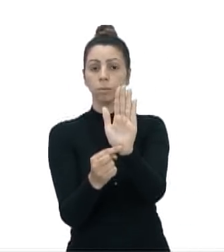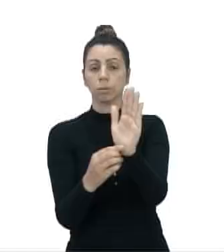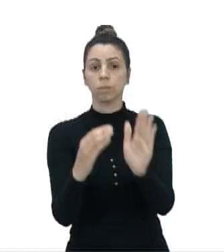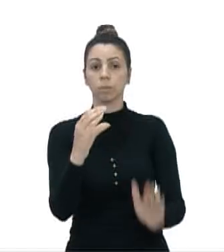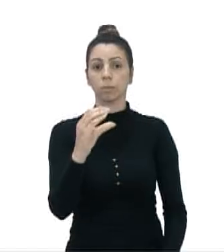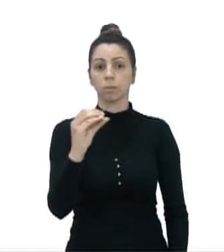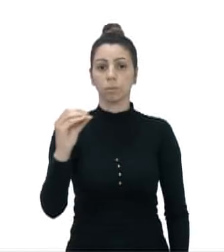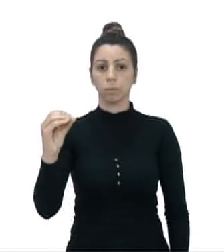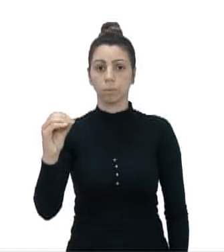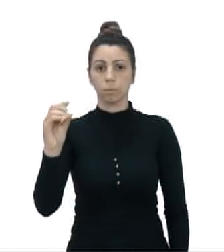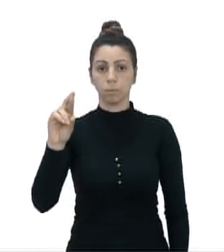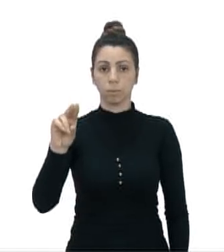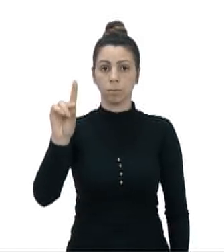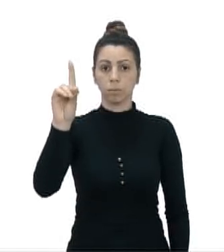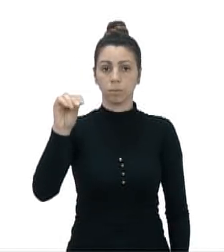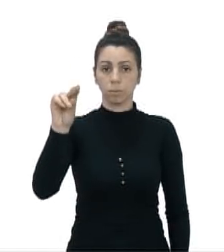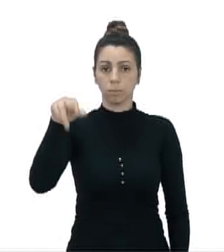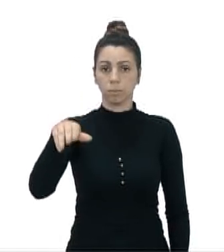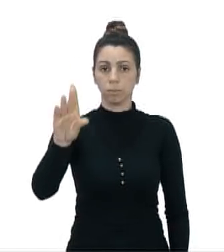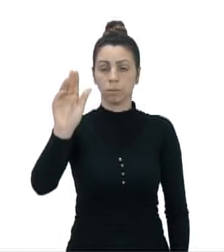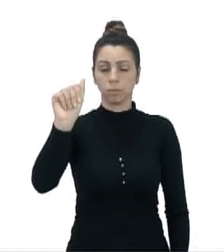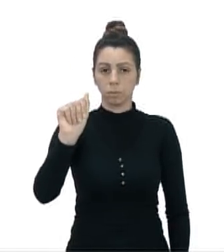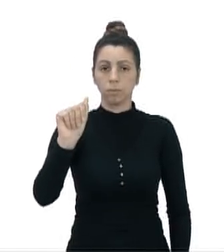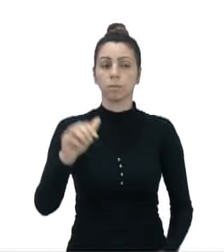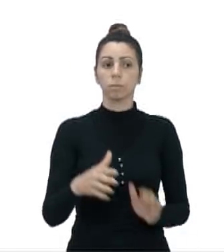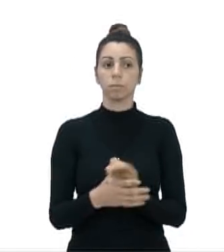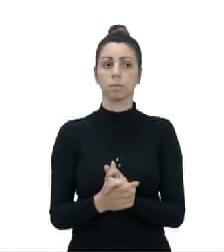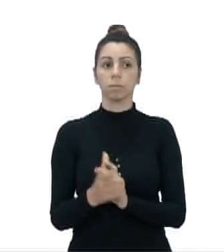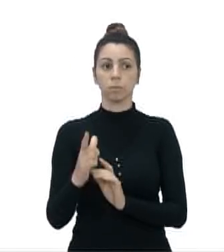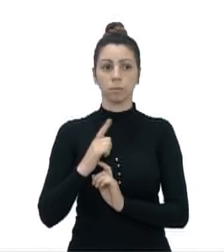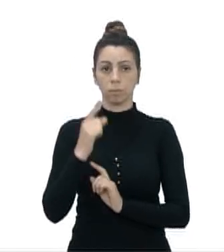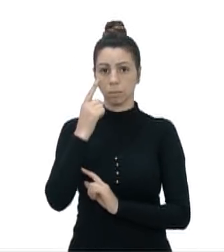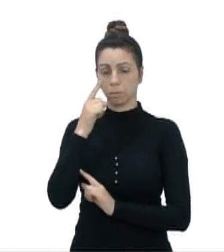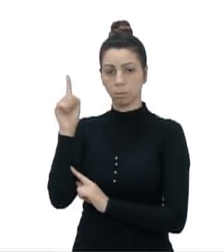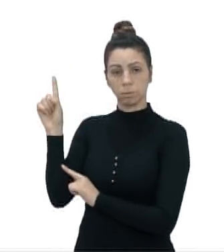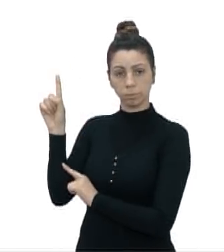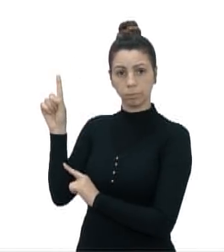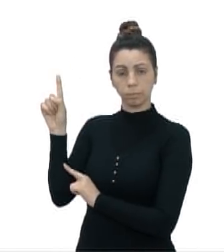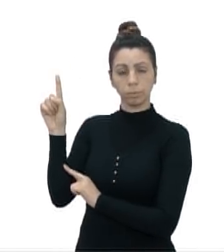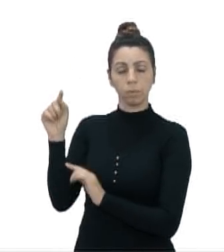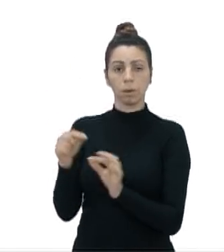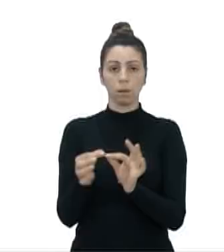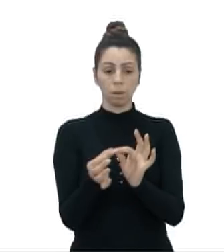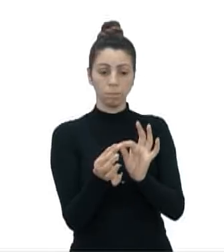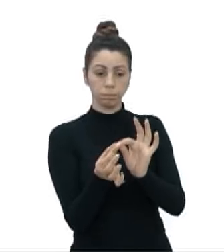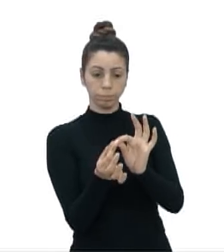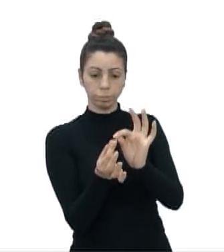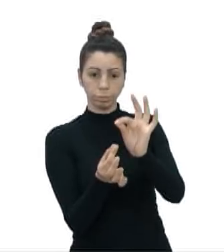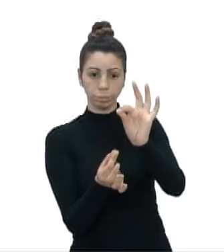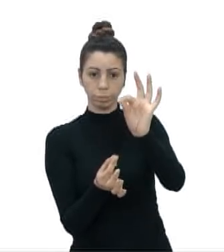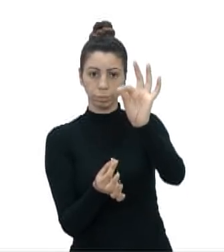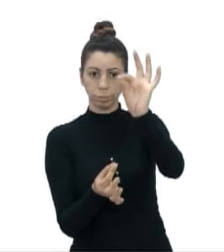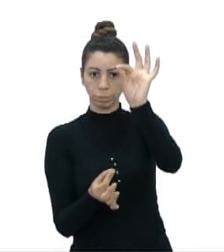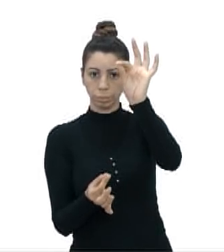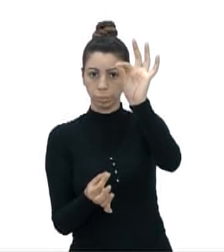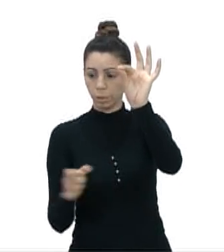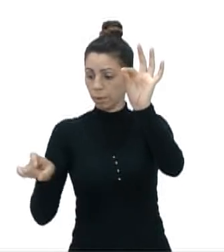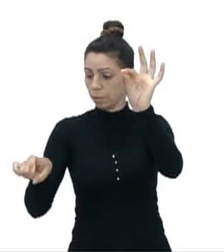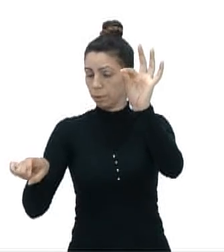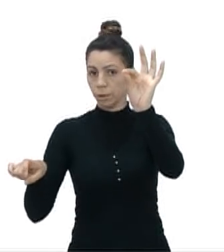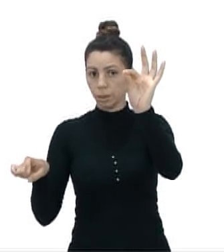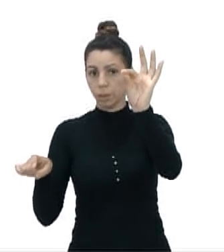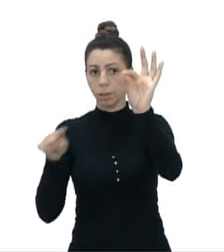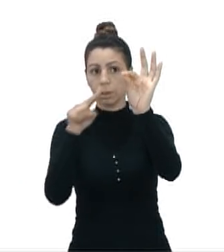coordenadas. O eixo x, que seriam as abscissas, e o y, que seria a ordenada